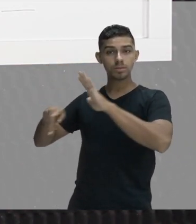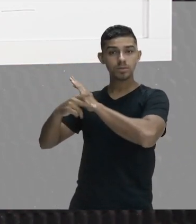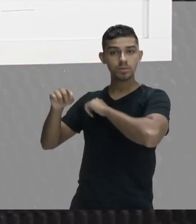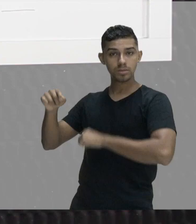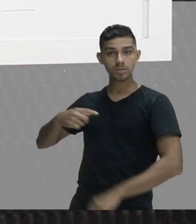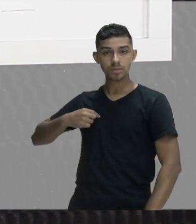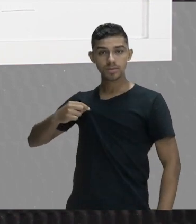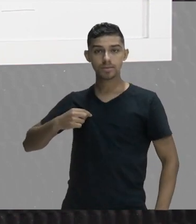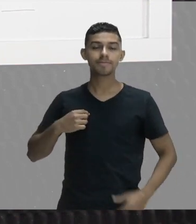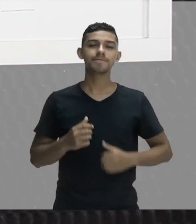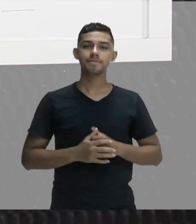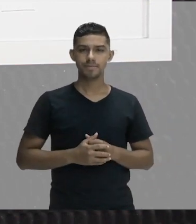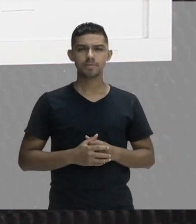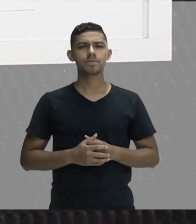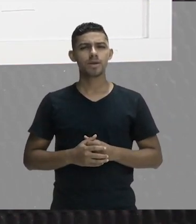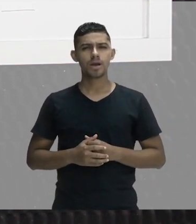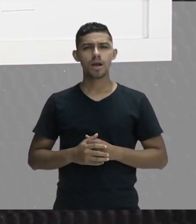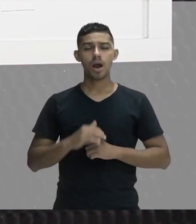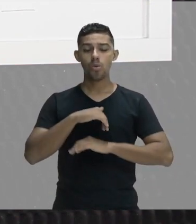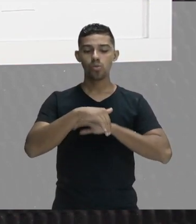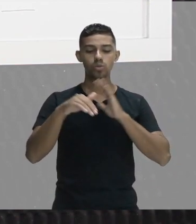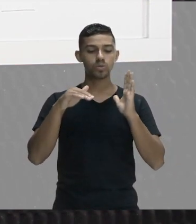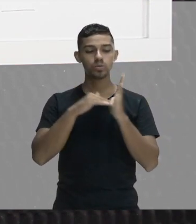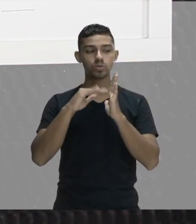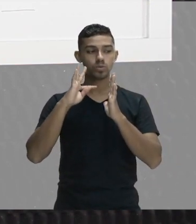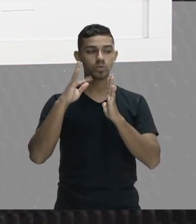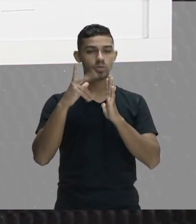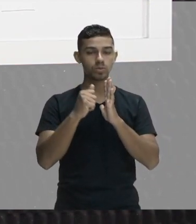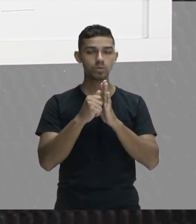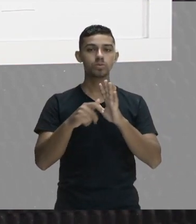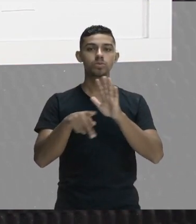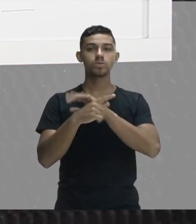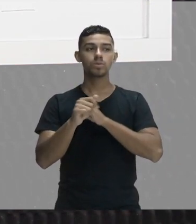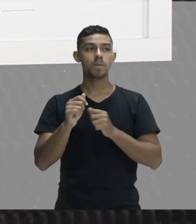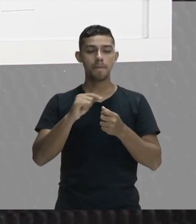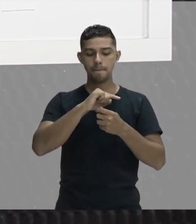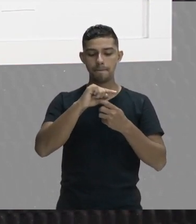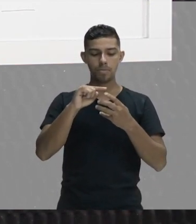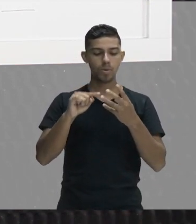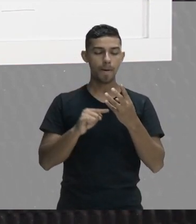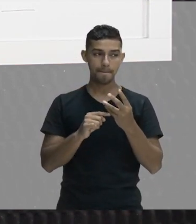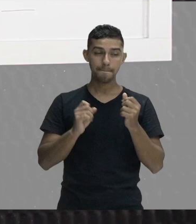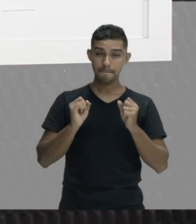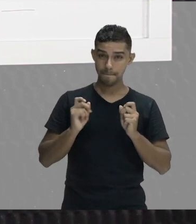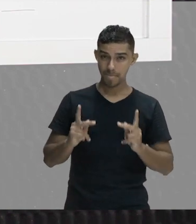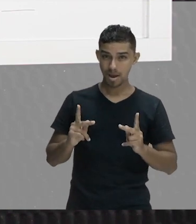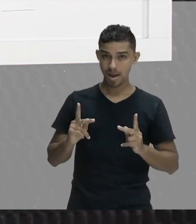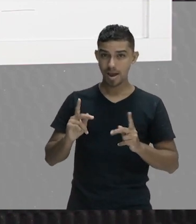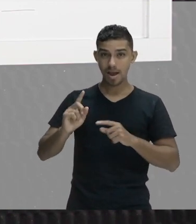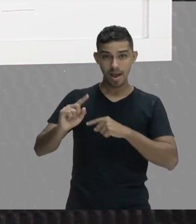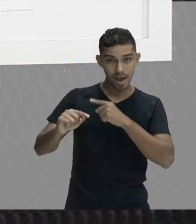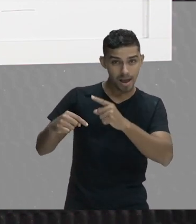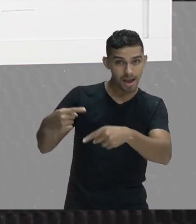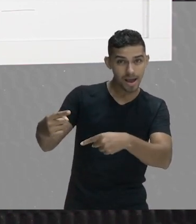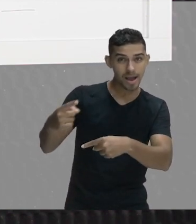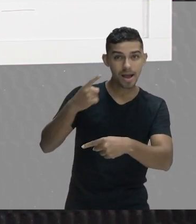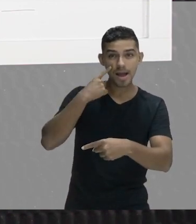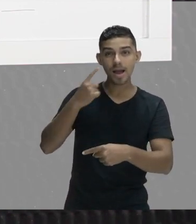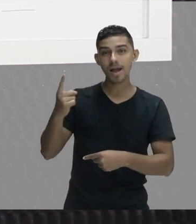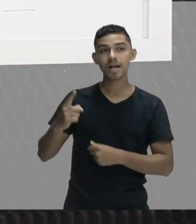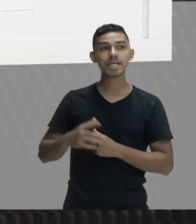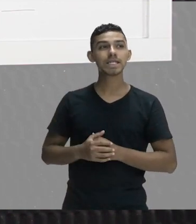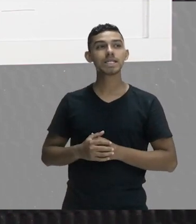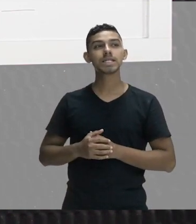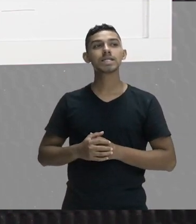formas diferentes. Então, esse é o total de possibilidades que João tem. Daqui a pouco a gente vai ver que essa continha a gente